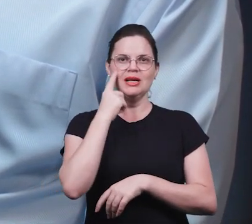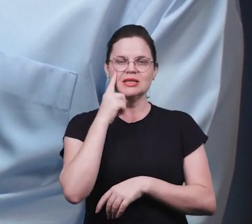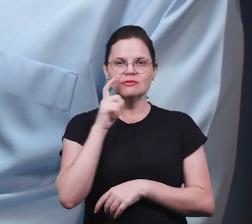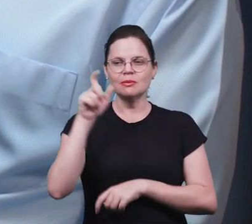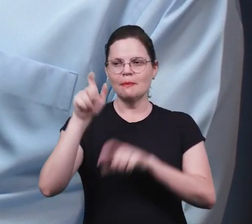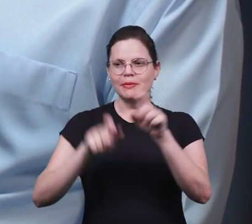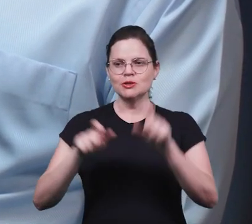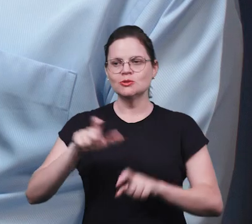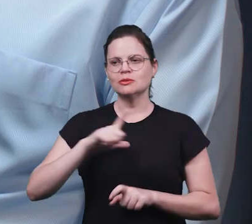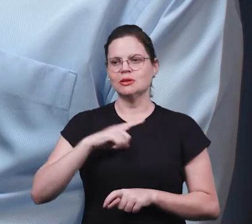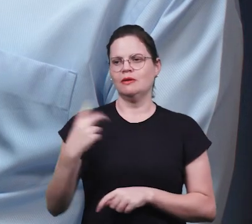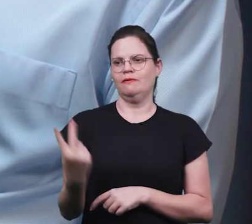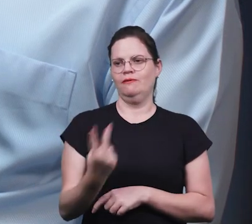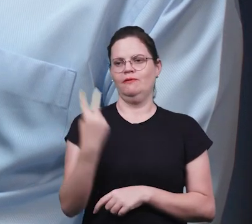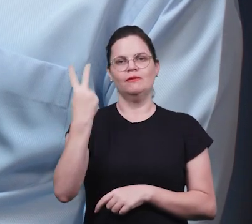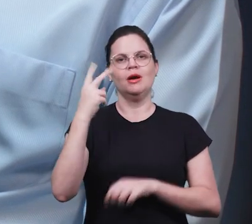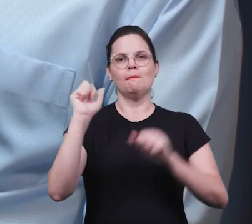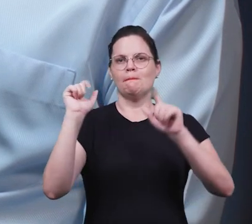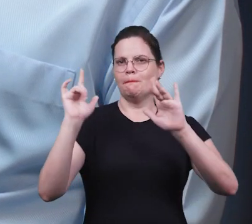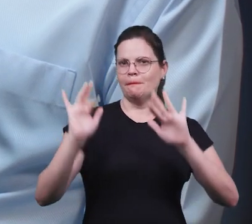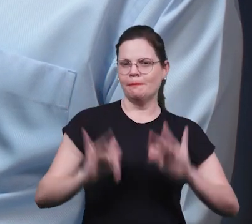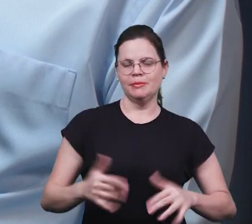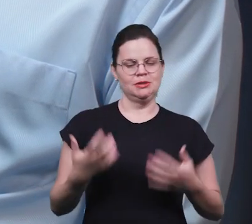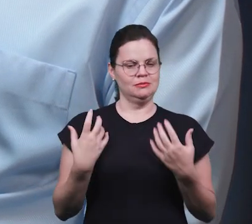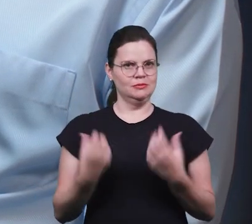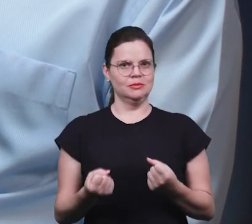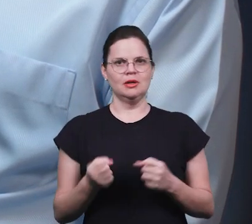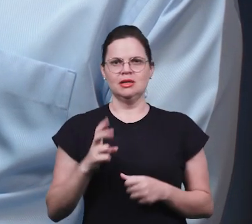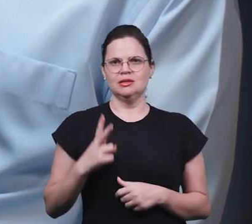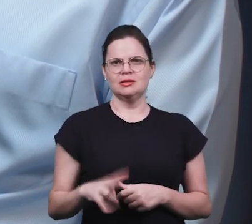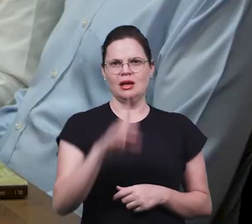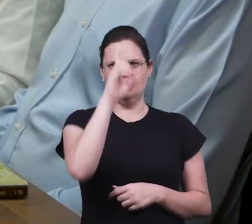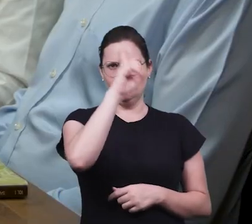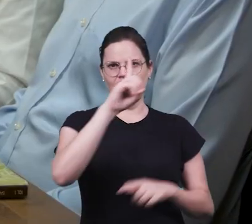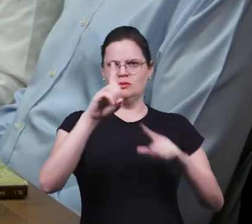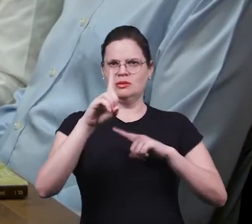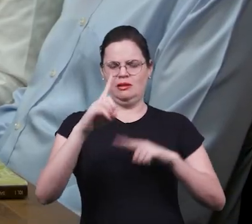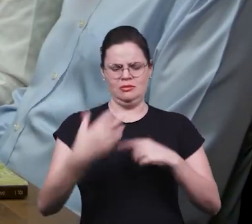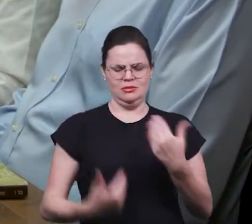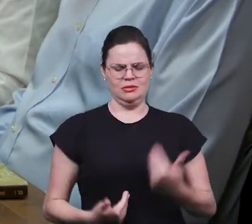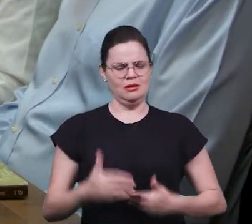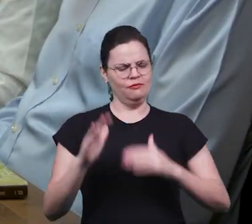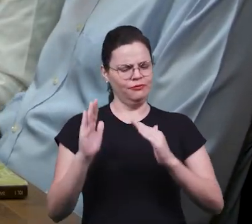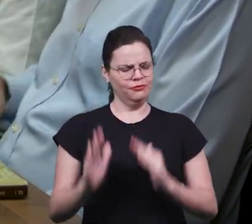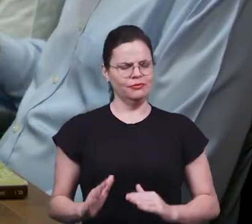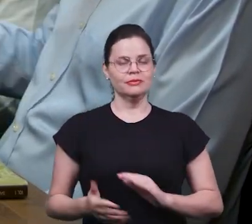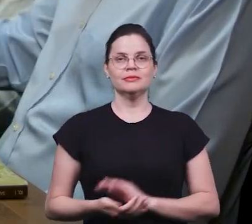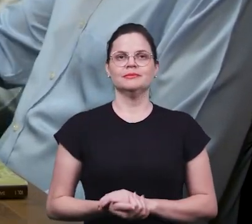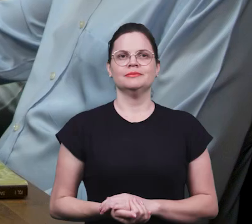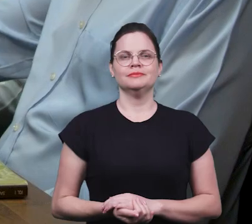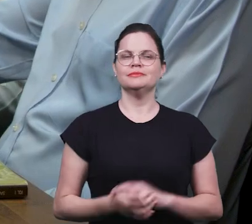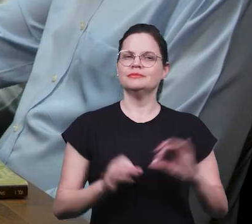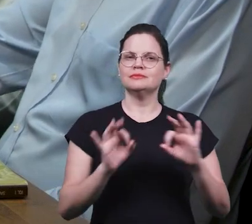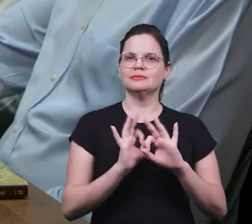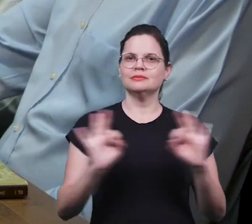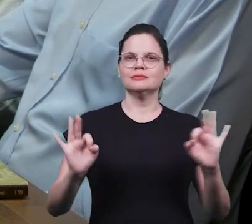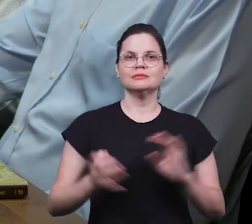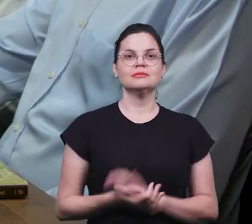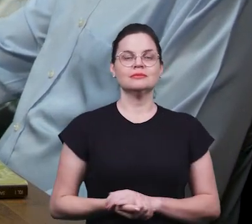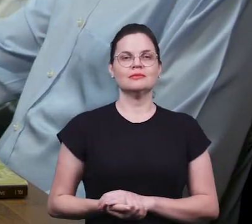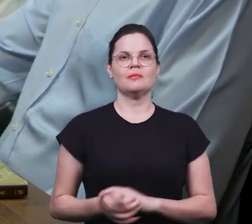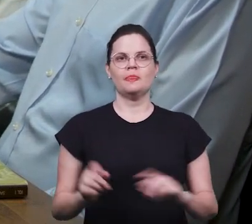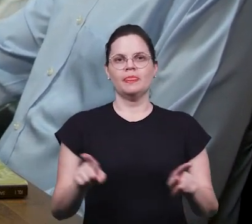bênção, daquele que espera em Deus. Deus não ficou sem um testemunho. Muito bom. E, inclusive, essa palavra, né,